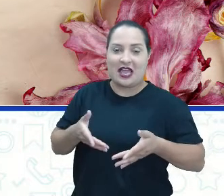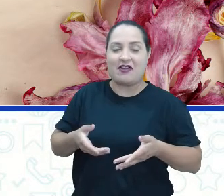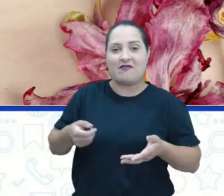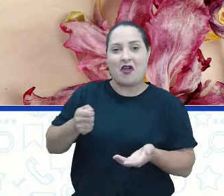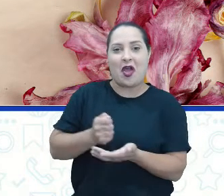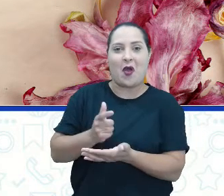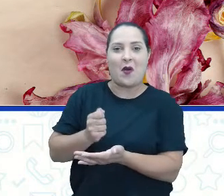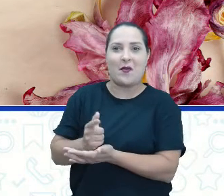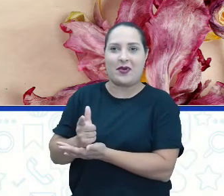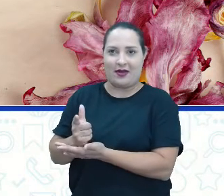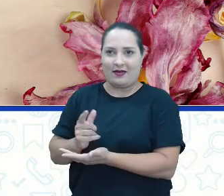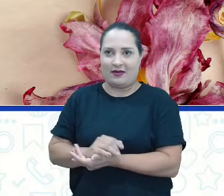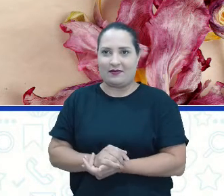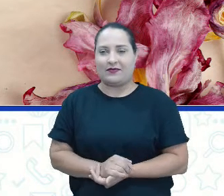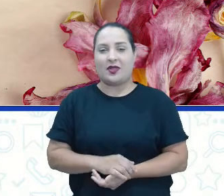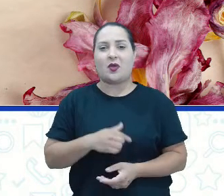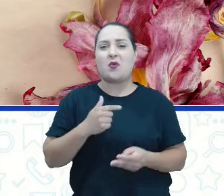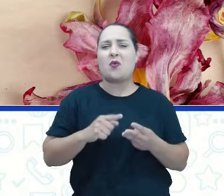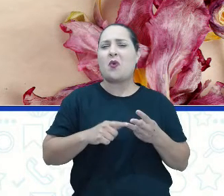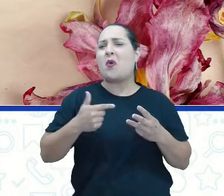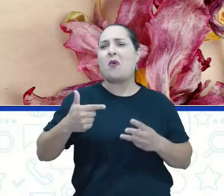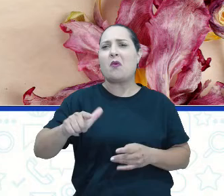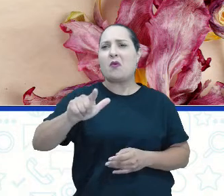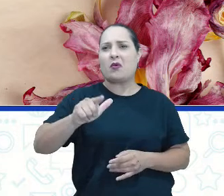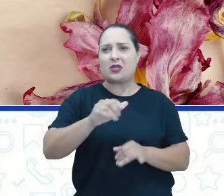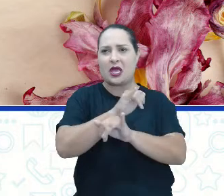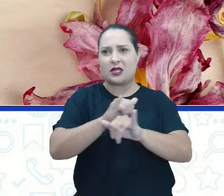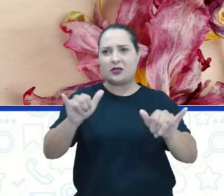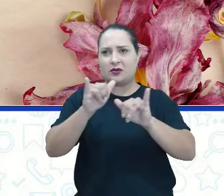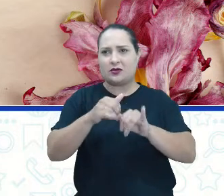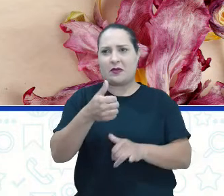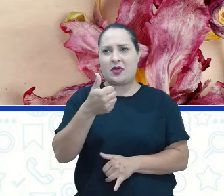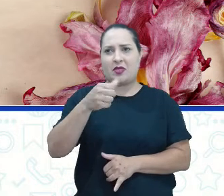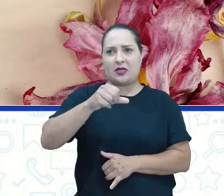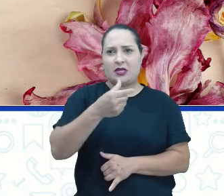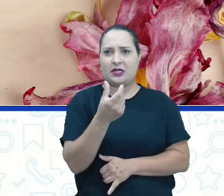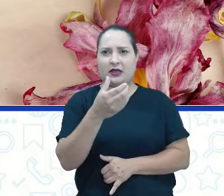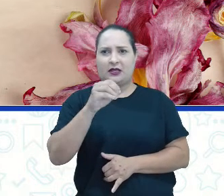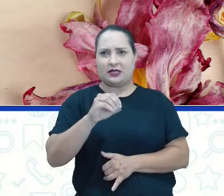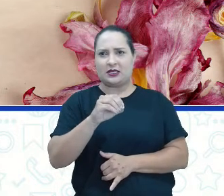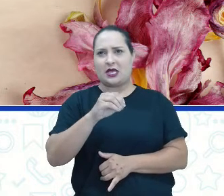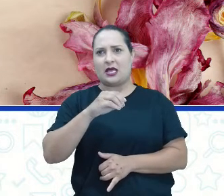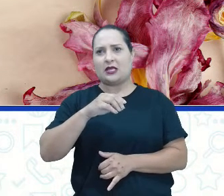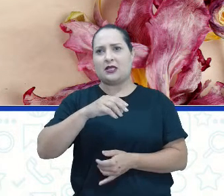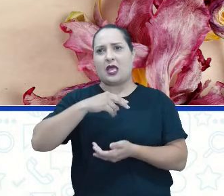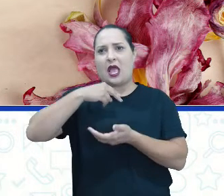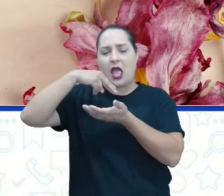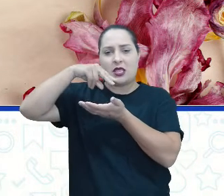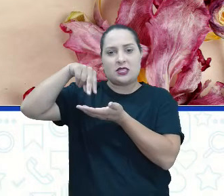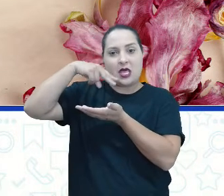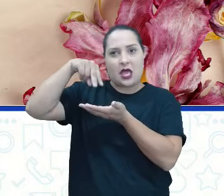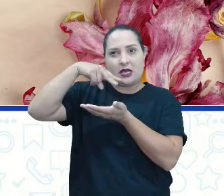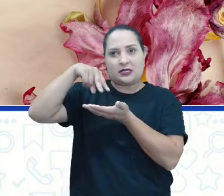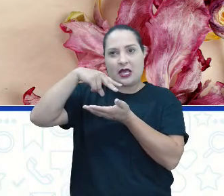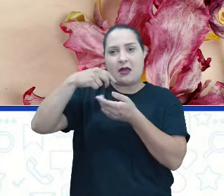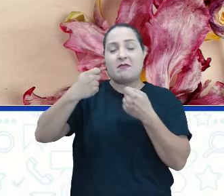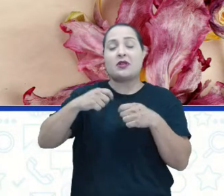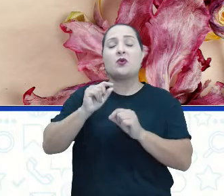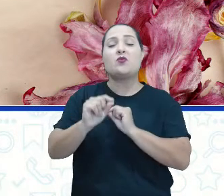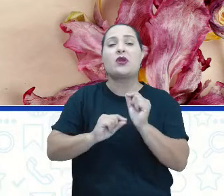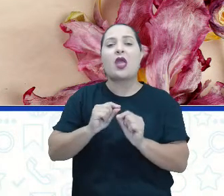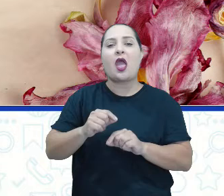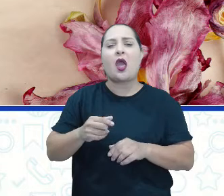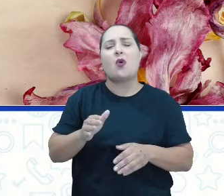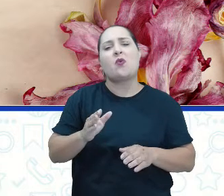anúncio de 1960, que é uma coisa exige a outra, ou seja, dançar exige um cuidado com os pés. Então, aqui a